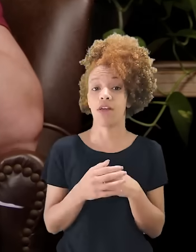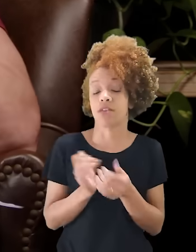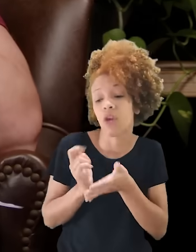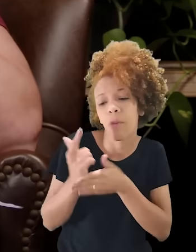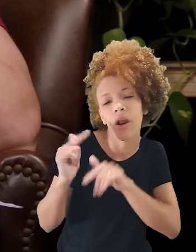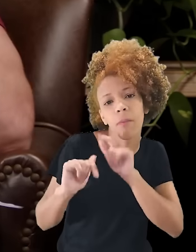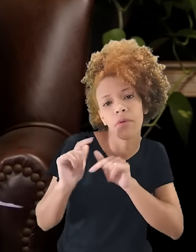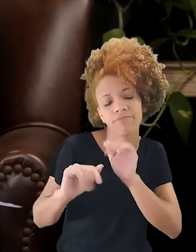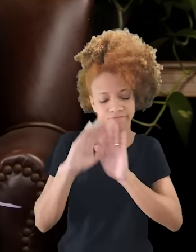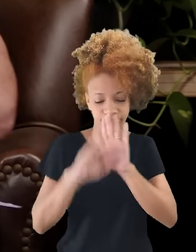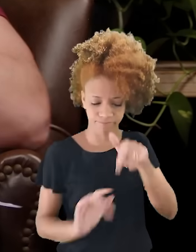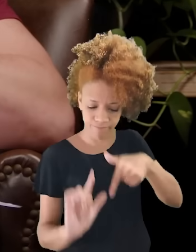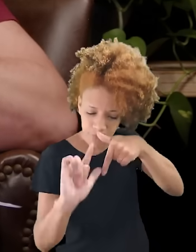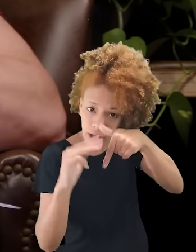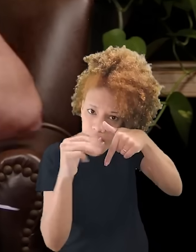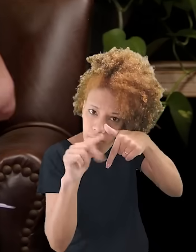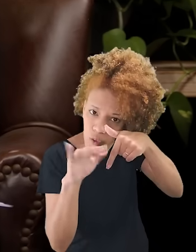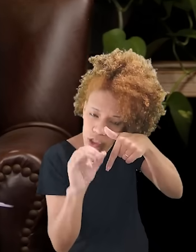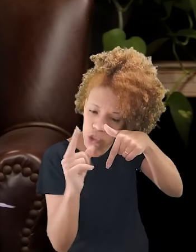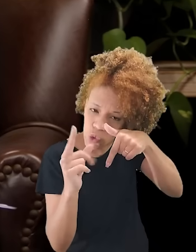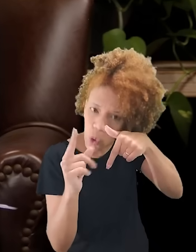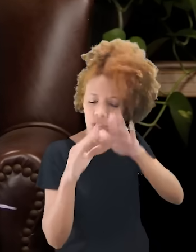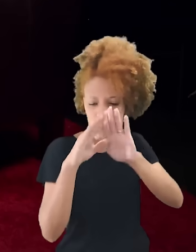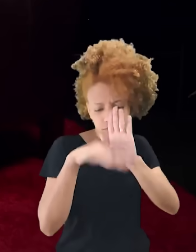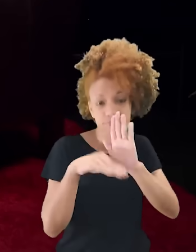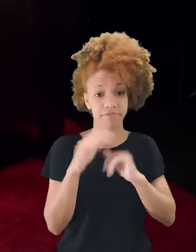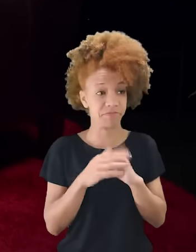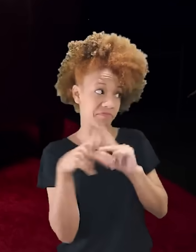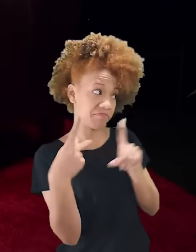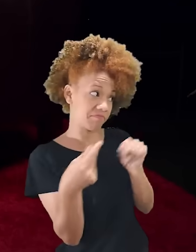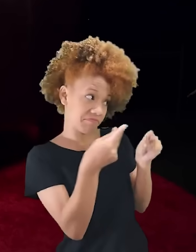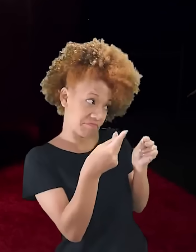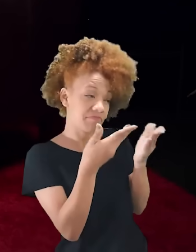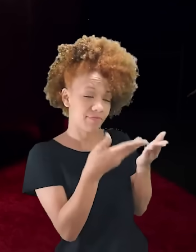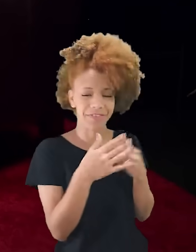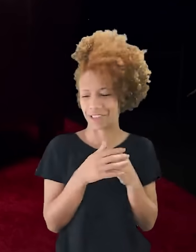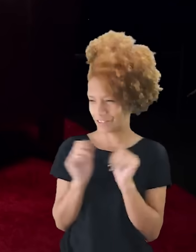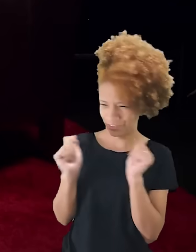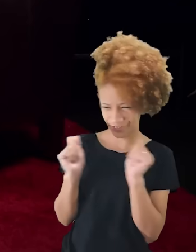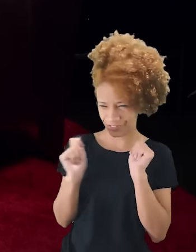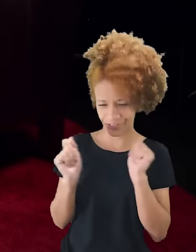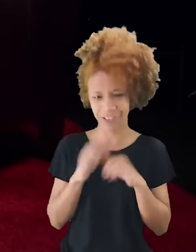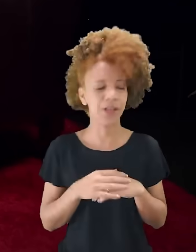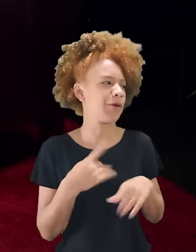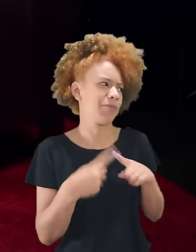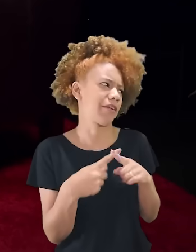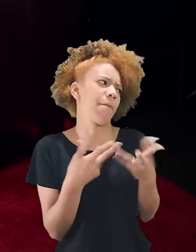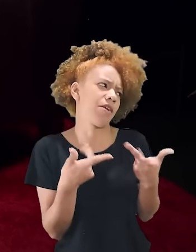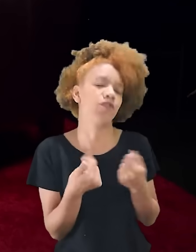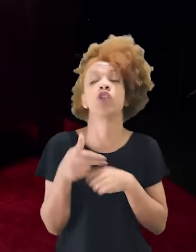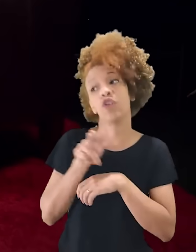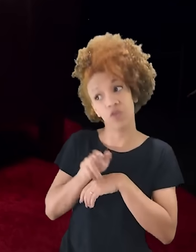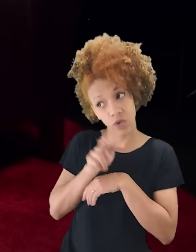Maurício 12 que é ocupou um desconto de 12% da insider Estou lhe dando aqui um kit da insider oba eu quero ver você usando vai ser maravilhoso eu